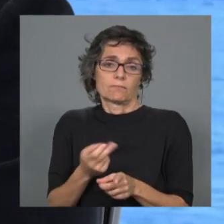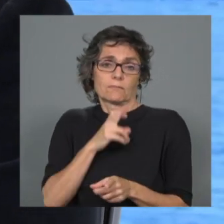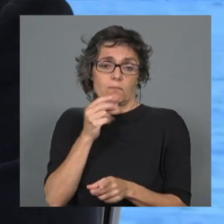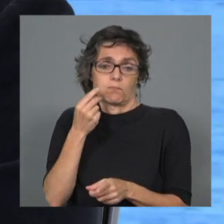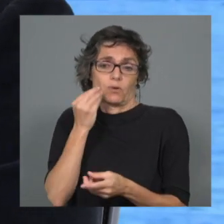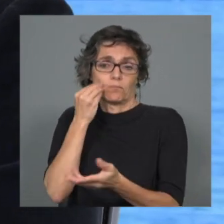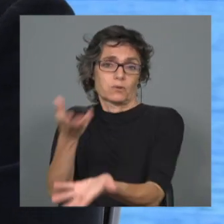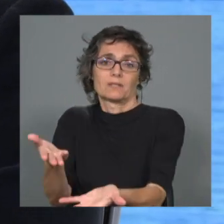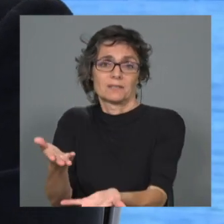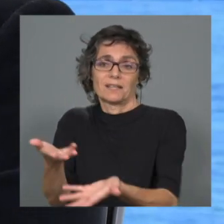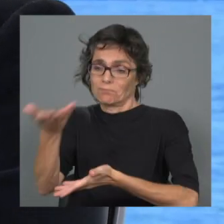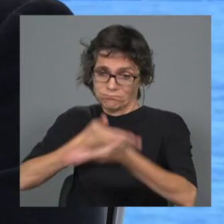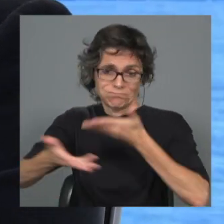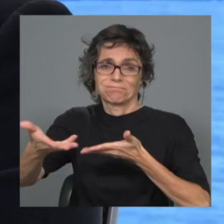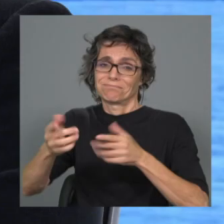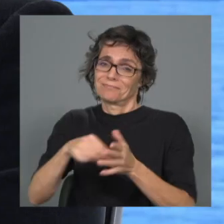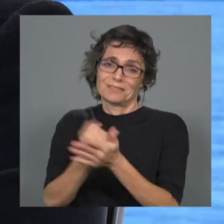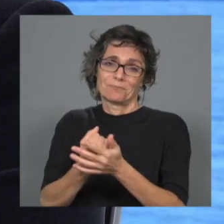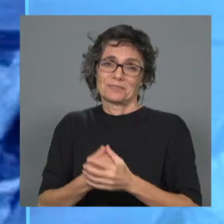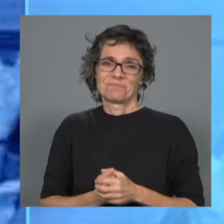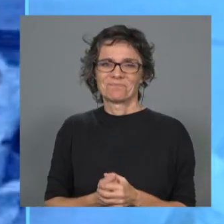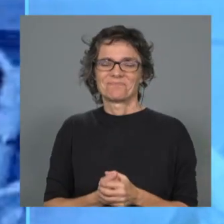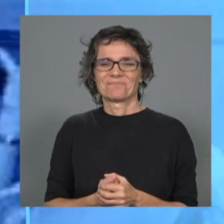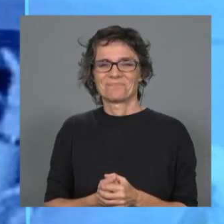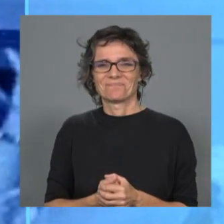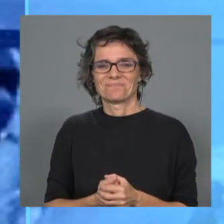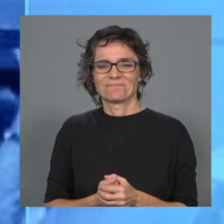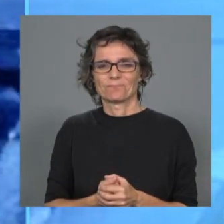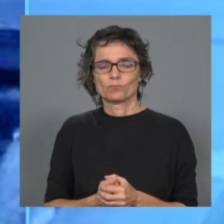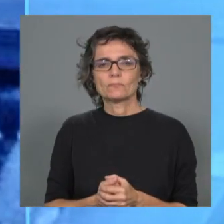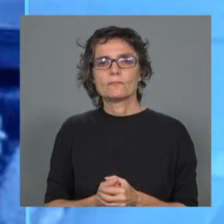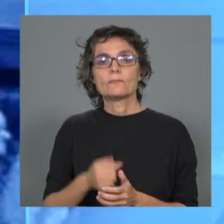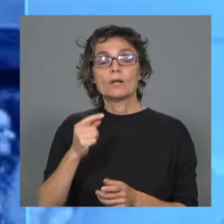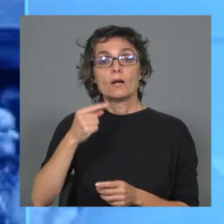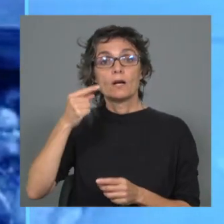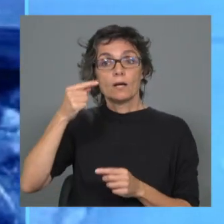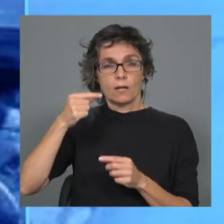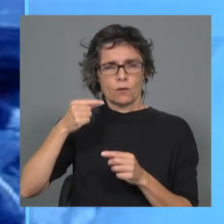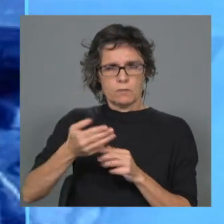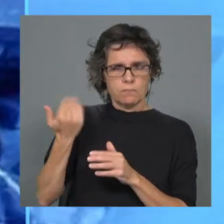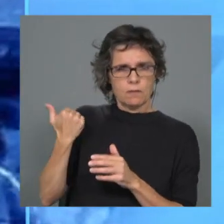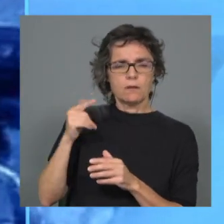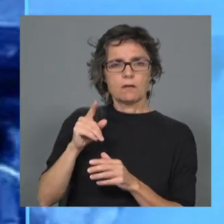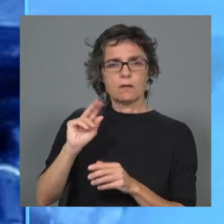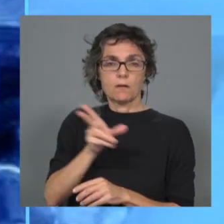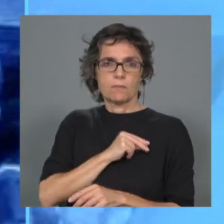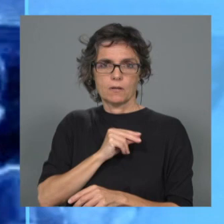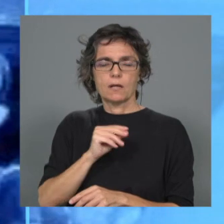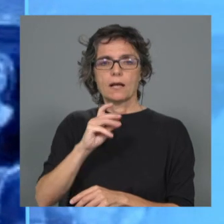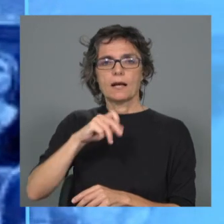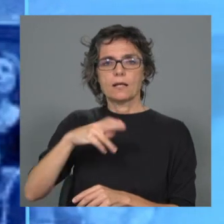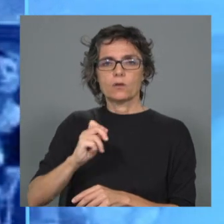seja para fora. Não é? Exatamente. Há uma semana foi entregue pela primeira vez, o prémio António Brandão